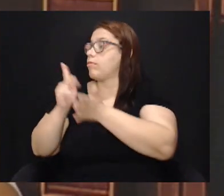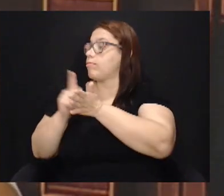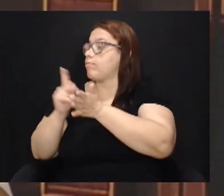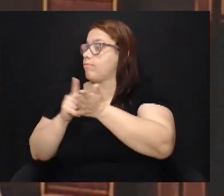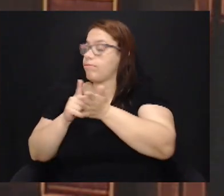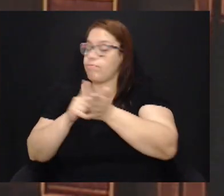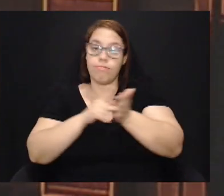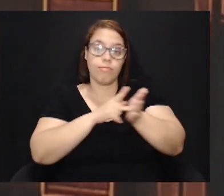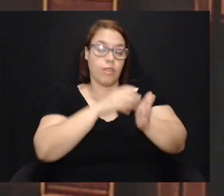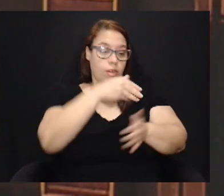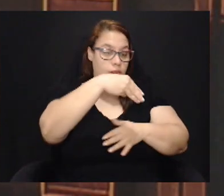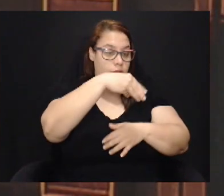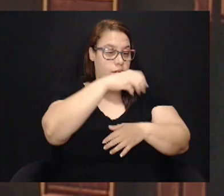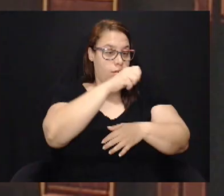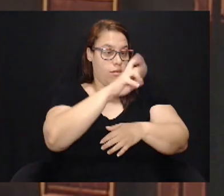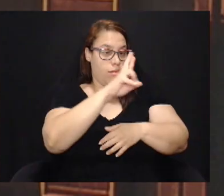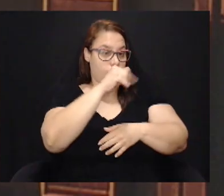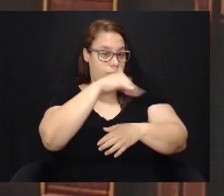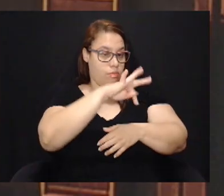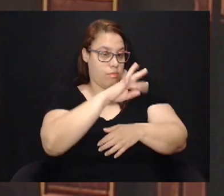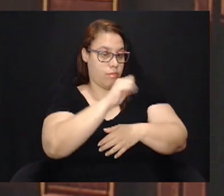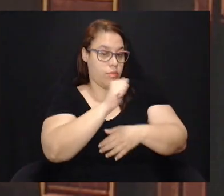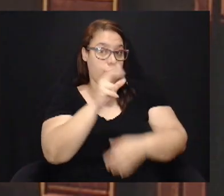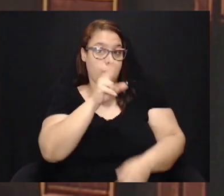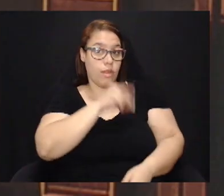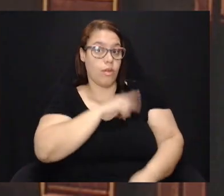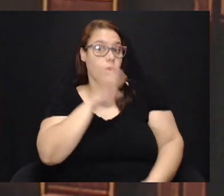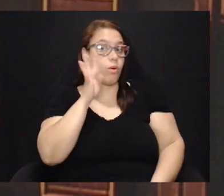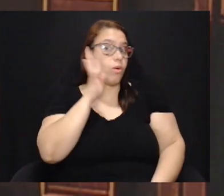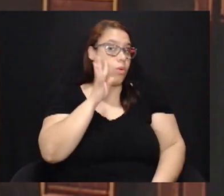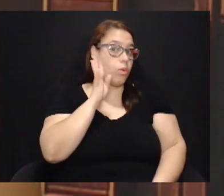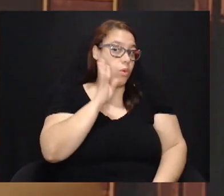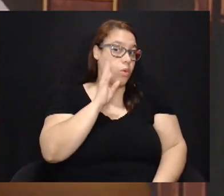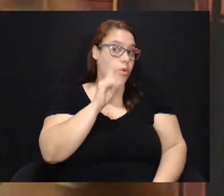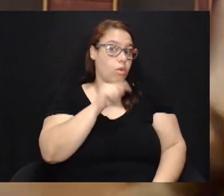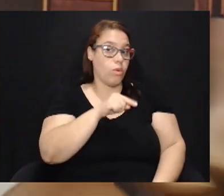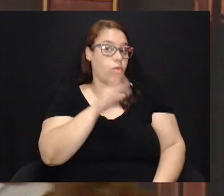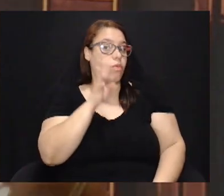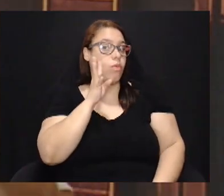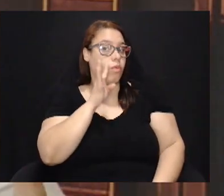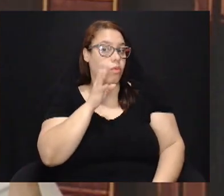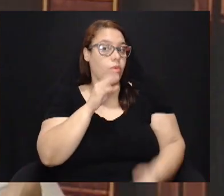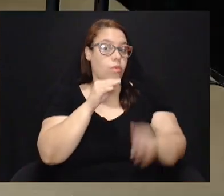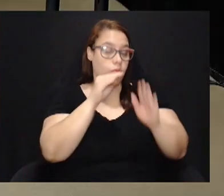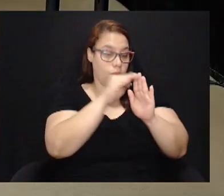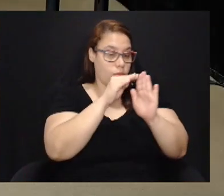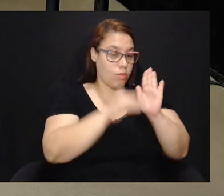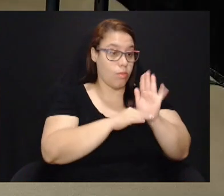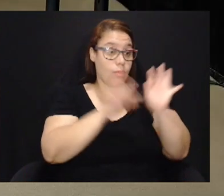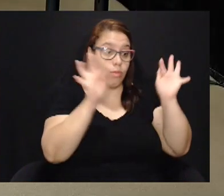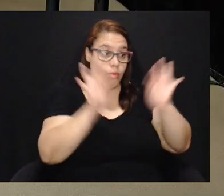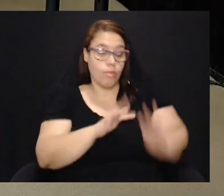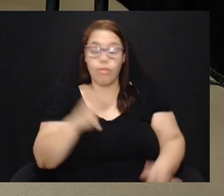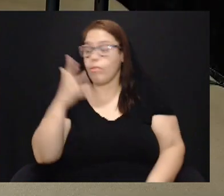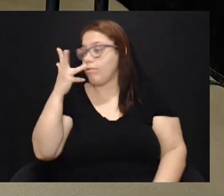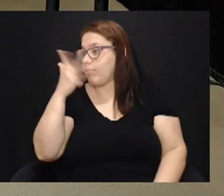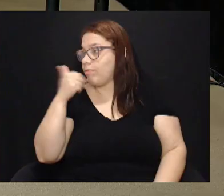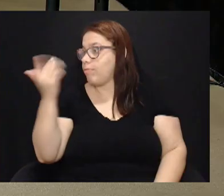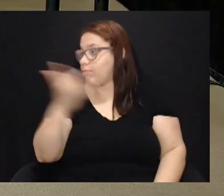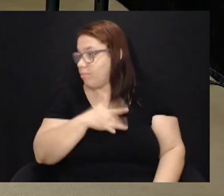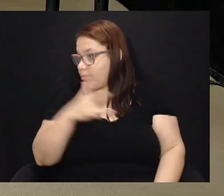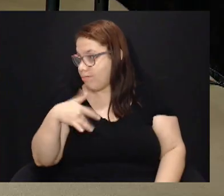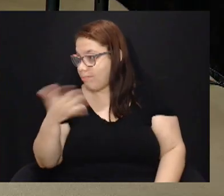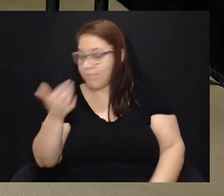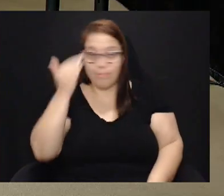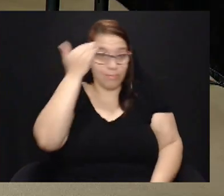falou. Exato. Que você olha e fala, nossa, que legal. Sim. Ficou bacana a minha marmita. Você fica feliz. Bonito, com isso. saudável. Eu né? entendo também que